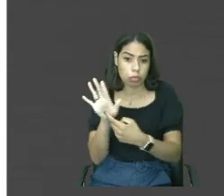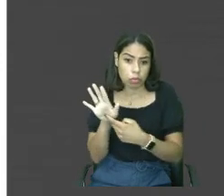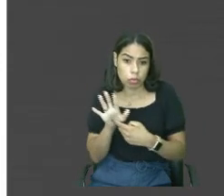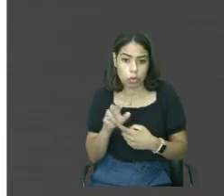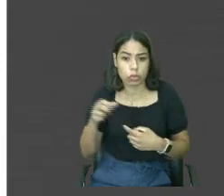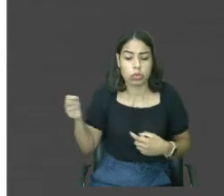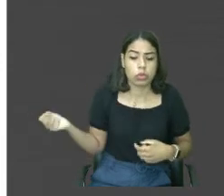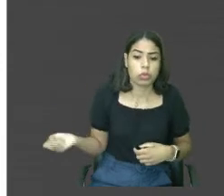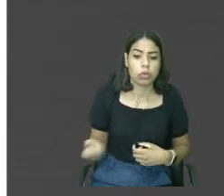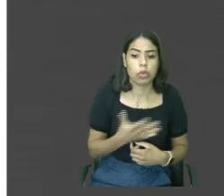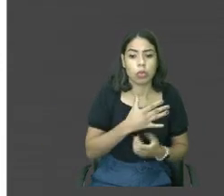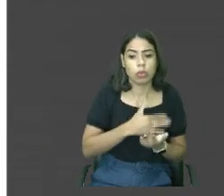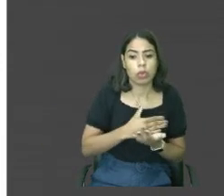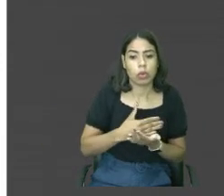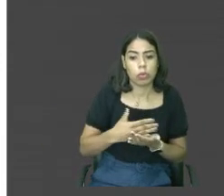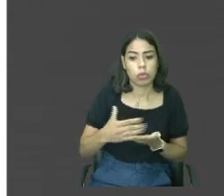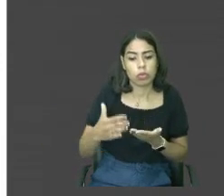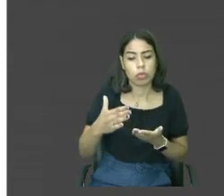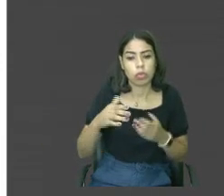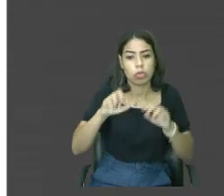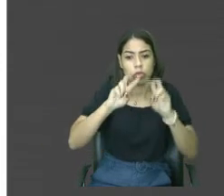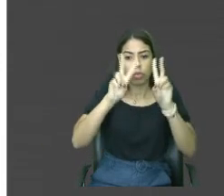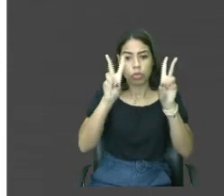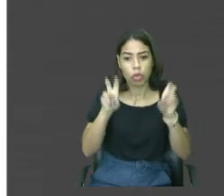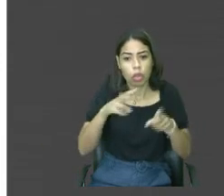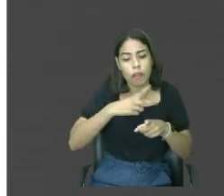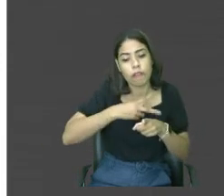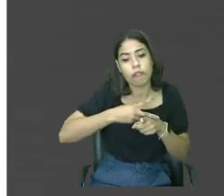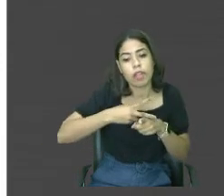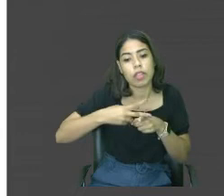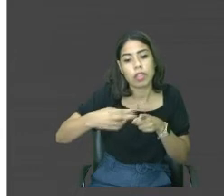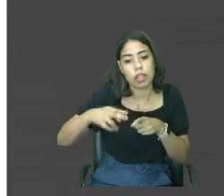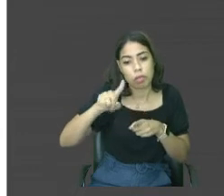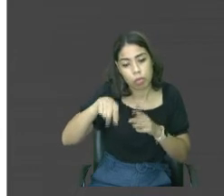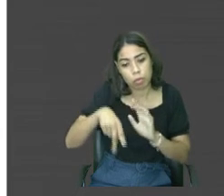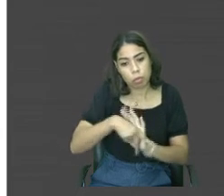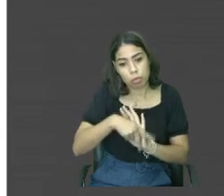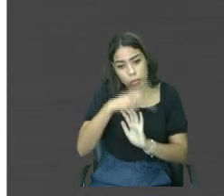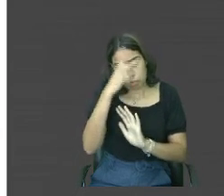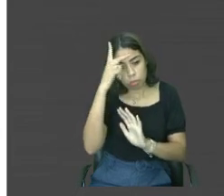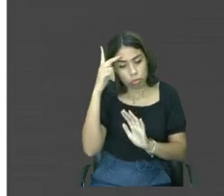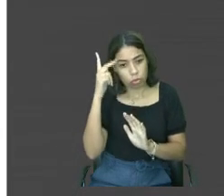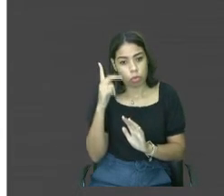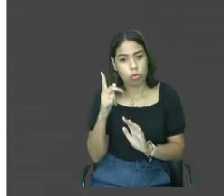Vencemos para aqueles pacientes acometidos da Covid.